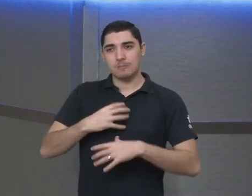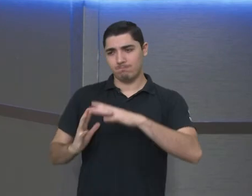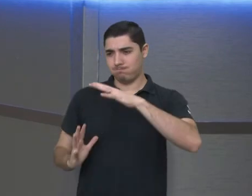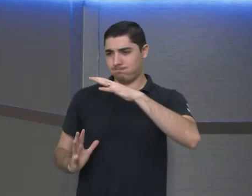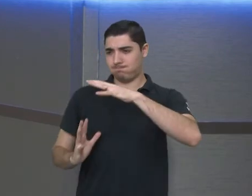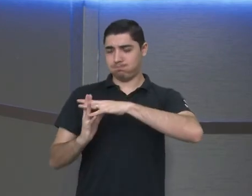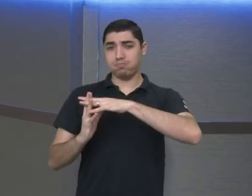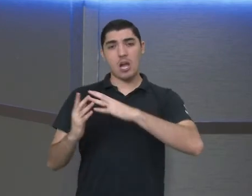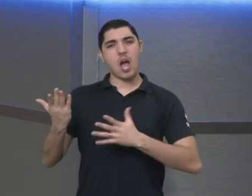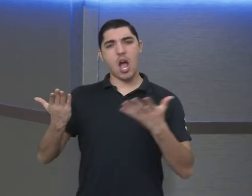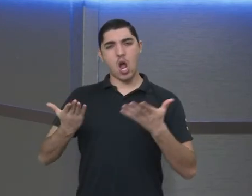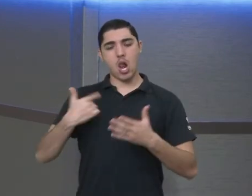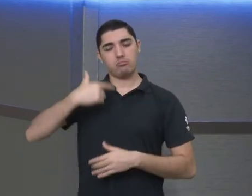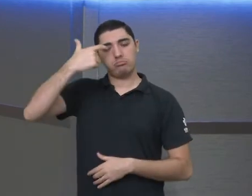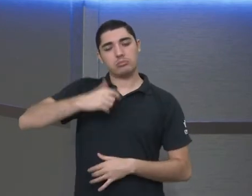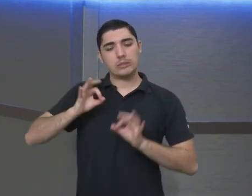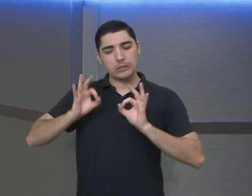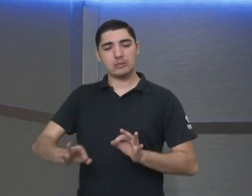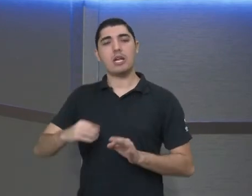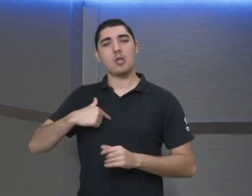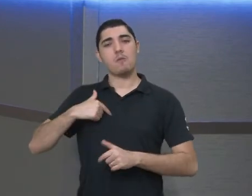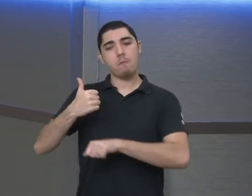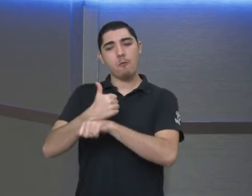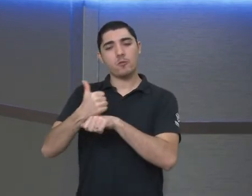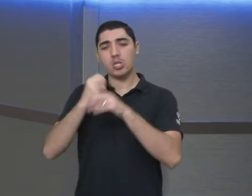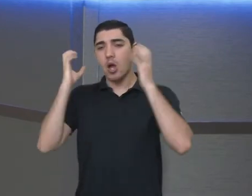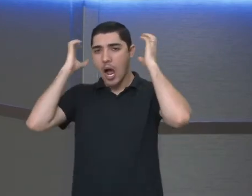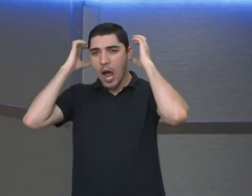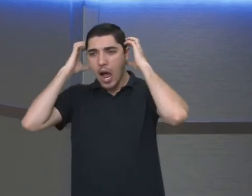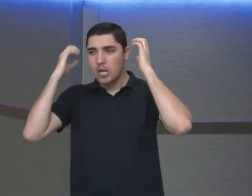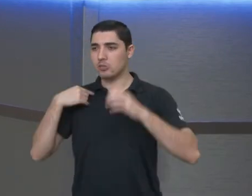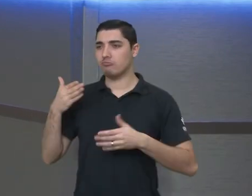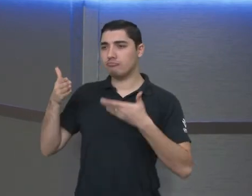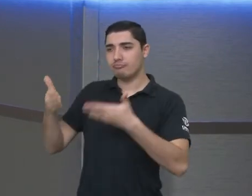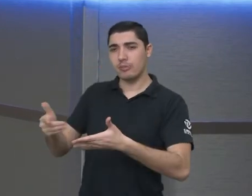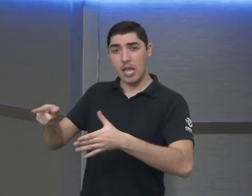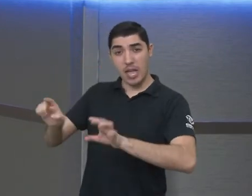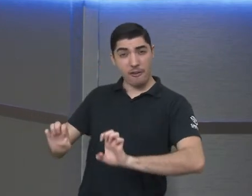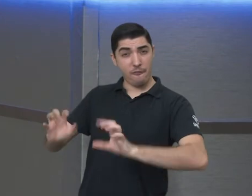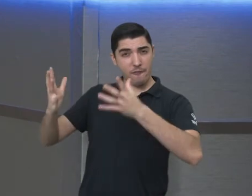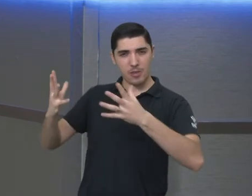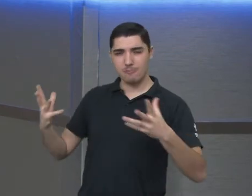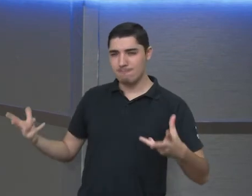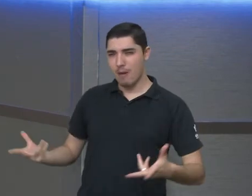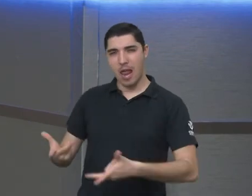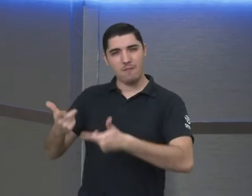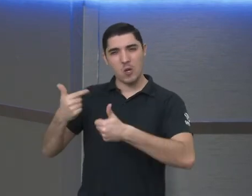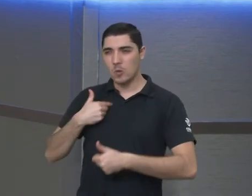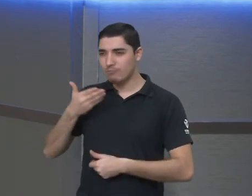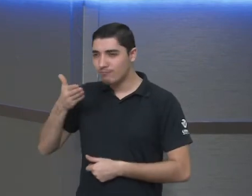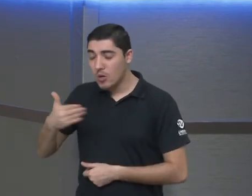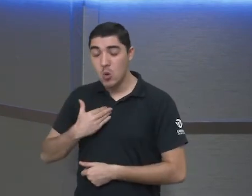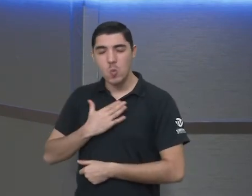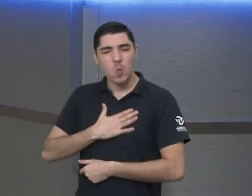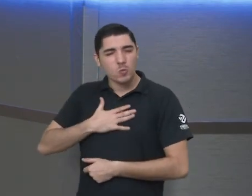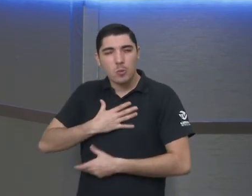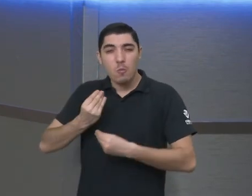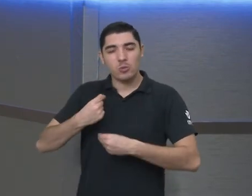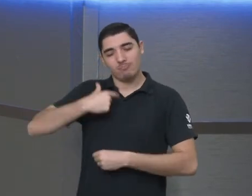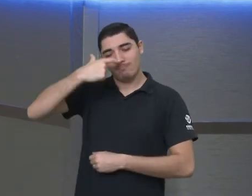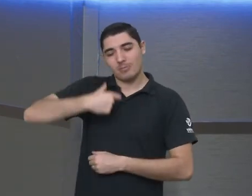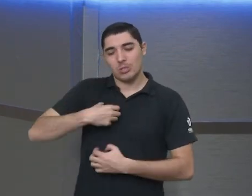época assim, das pessoas do passado, é que vocês tinham que trazer a vivência do campo para a rádio,